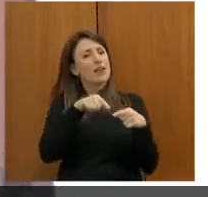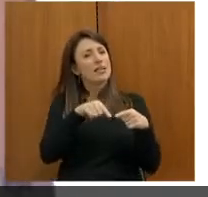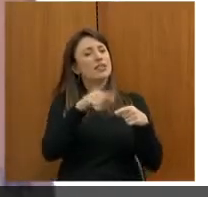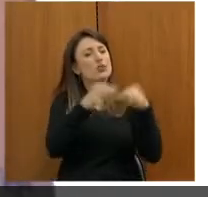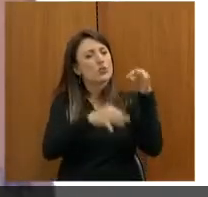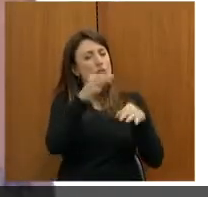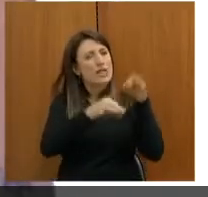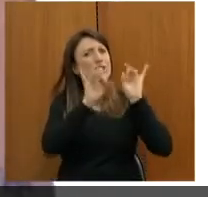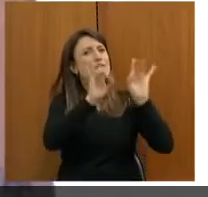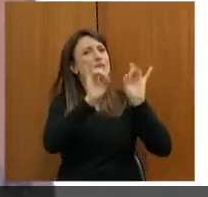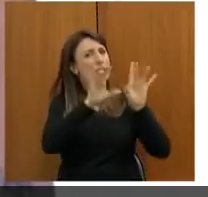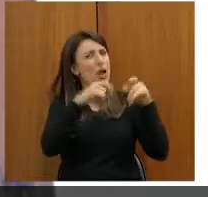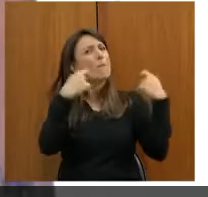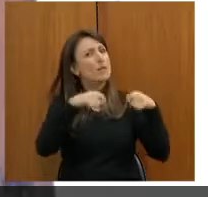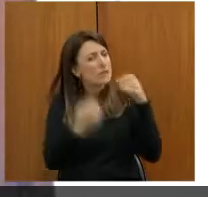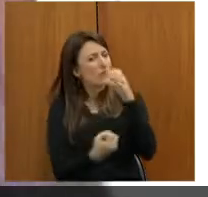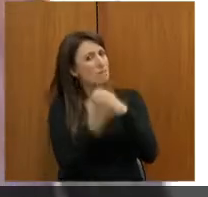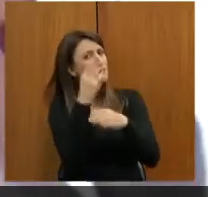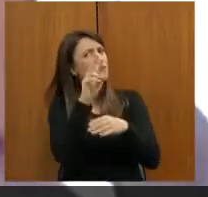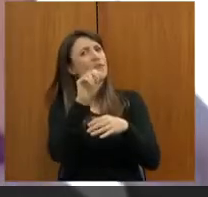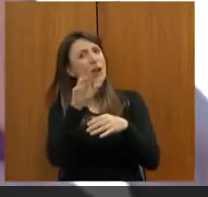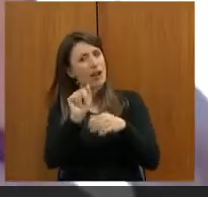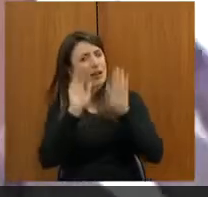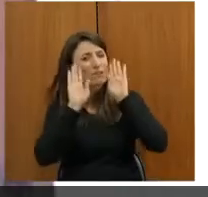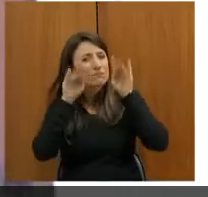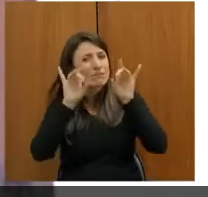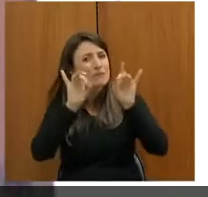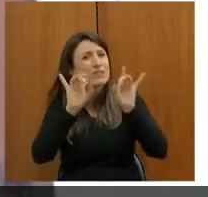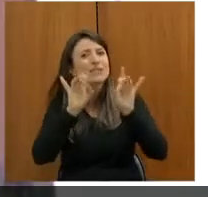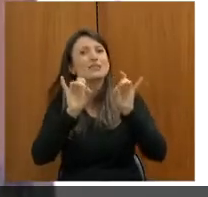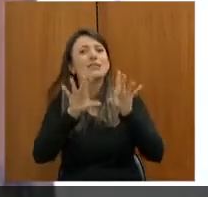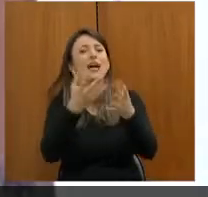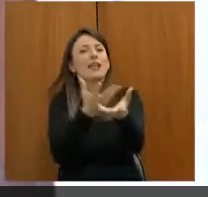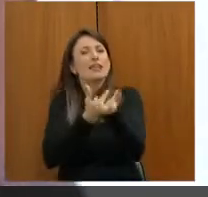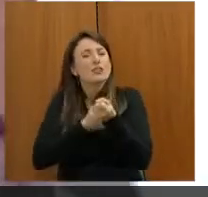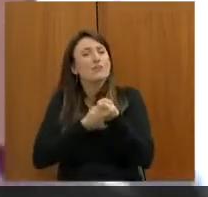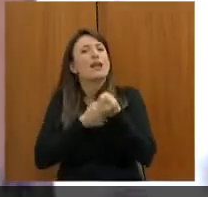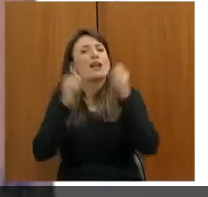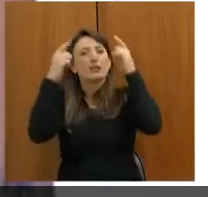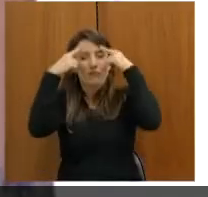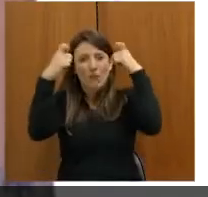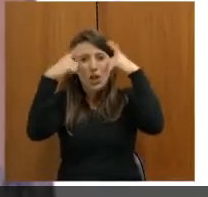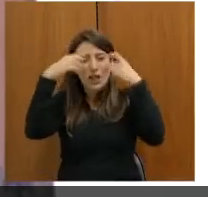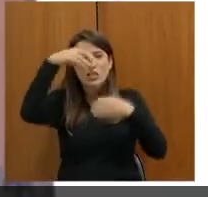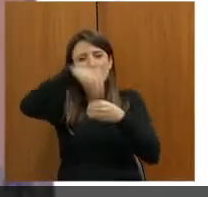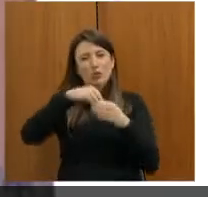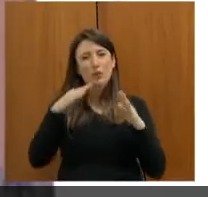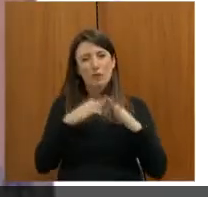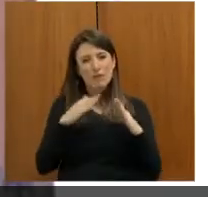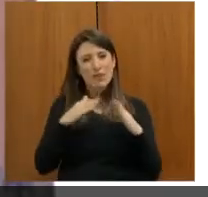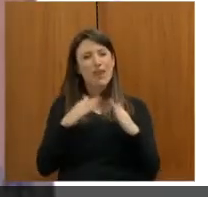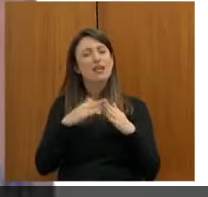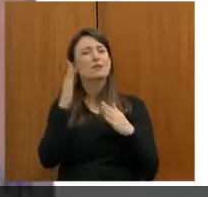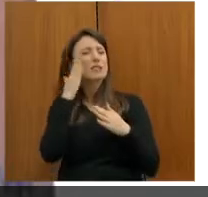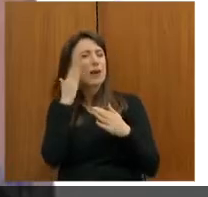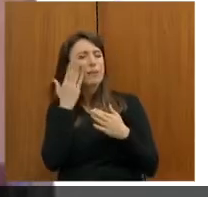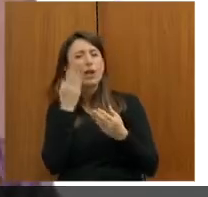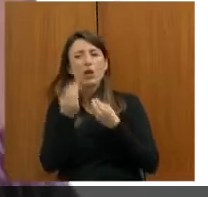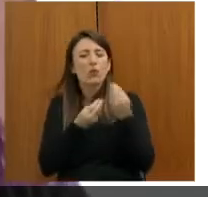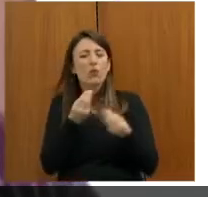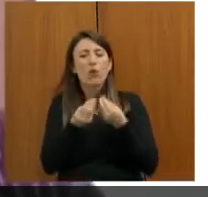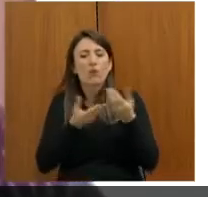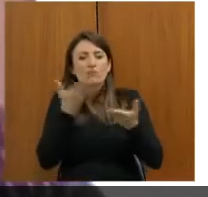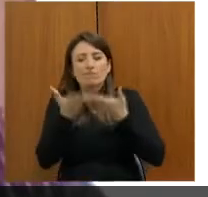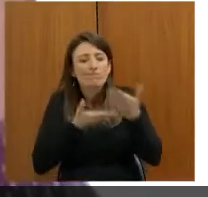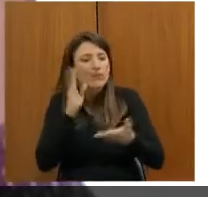especiais de violência doméstica para que ele possa então também de forma integrativa e da com todas as questões das mulheres e